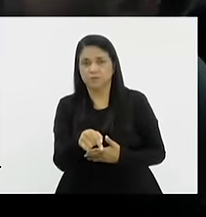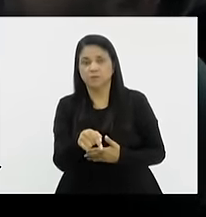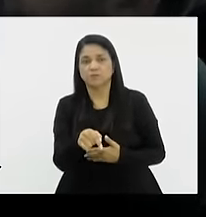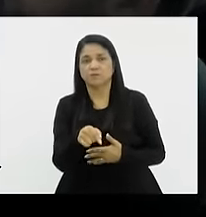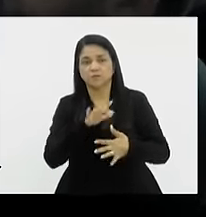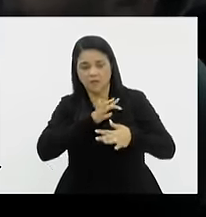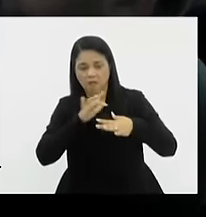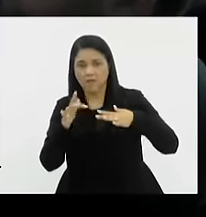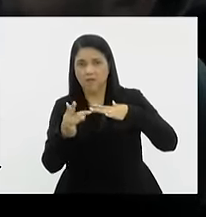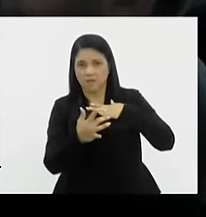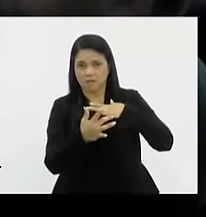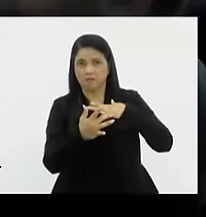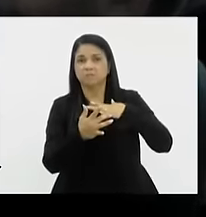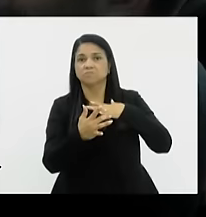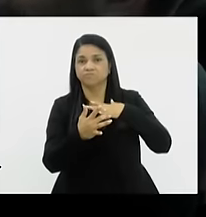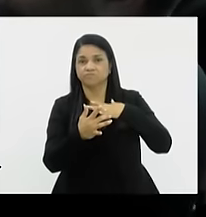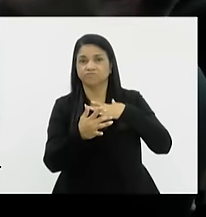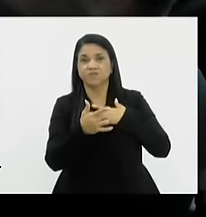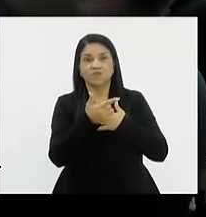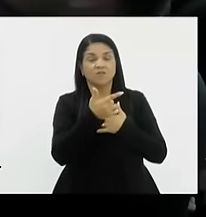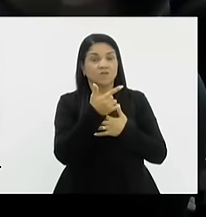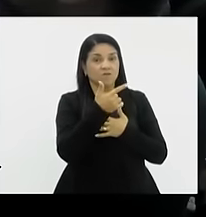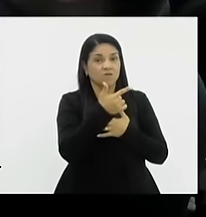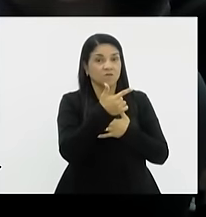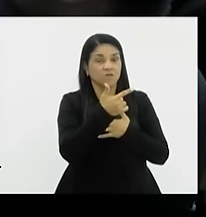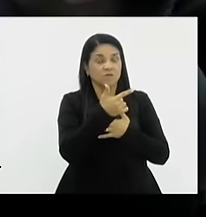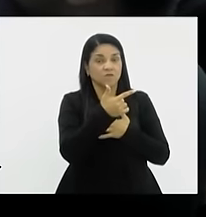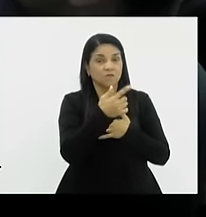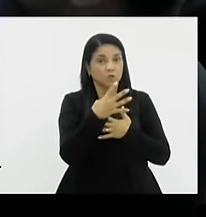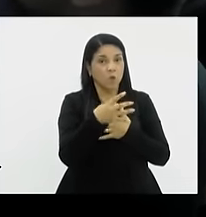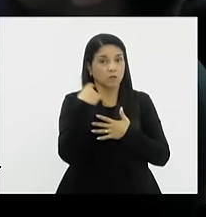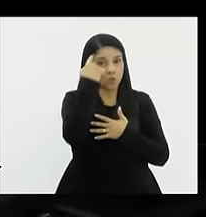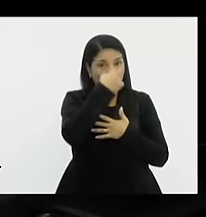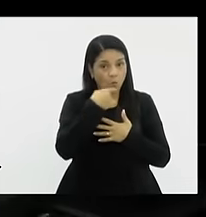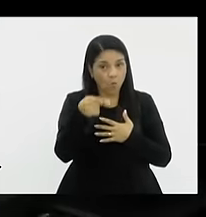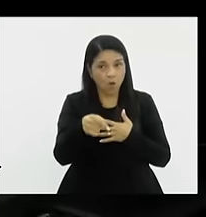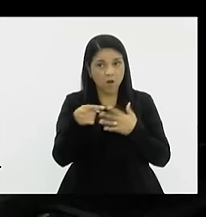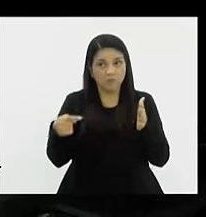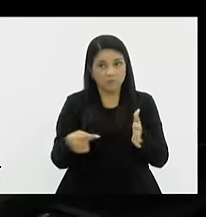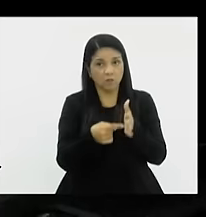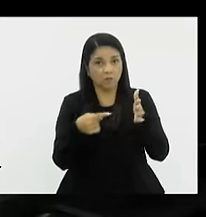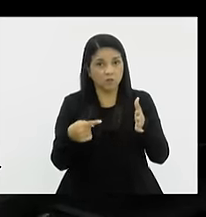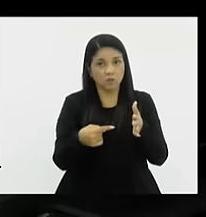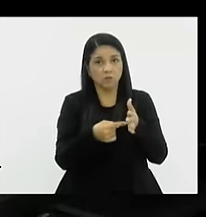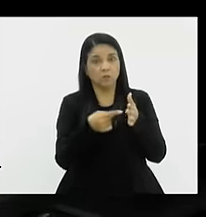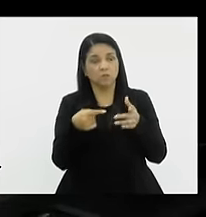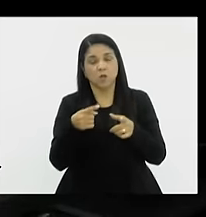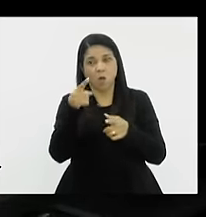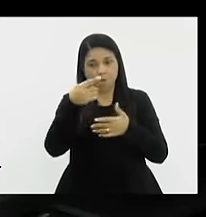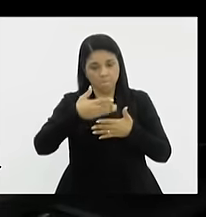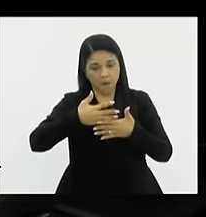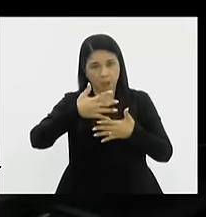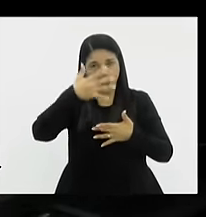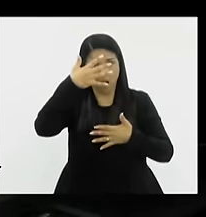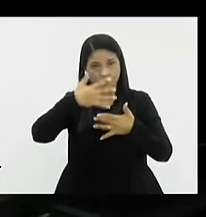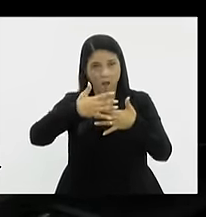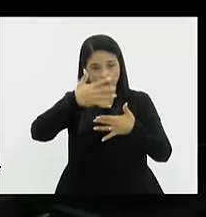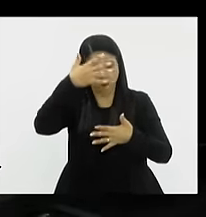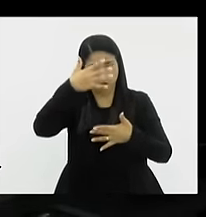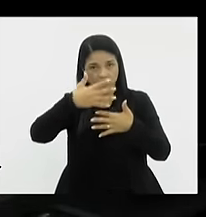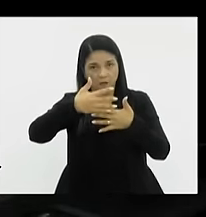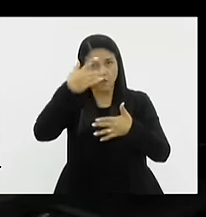redes nossas aí, nas últimas 24 horas só, a quantidade de denúncias. Enquanto o deputado Dionísio fala, ó, vai passando ali a quantidade de denúncias. Então,